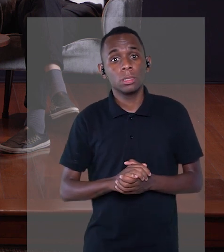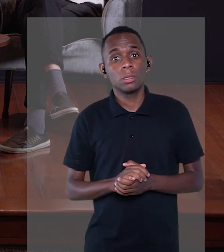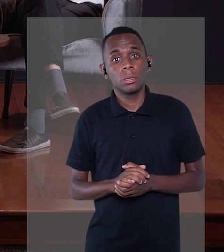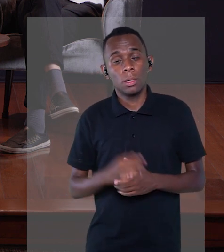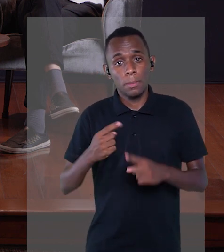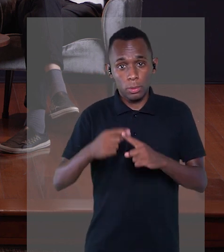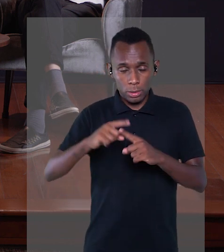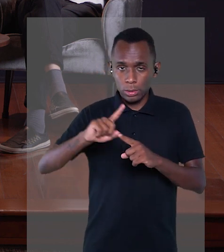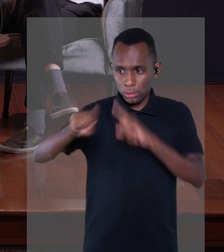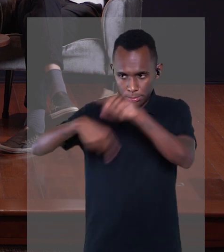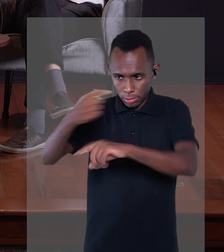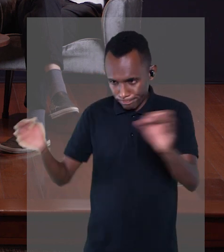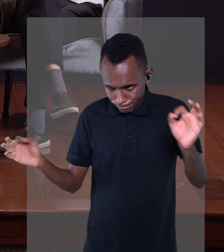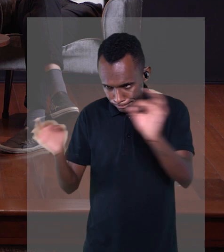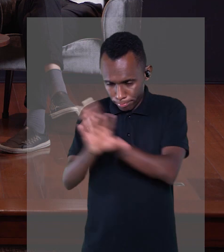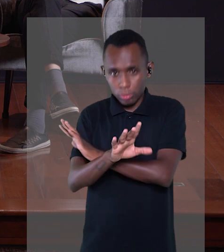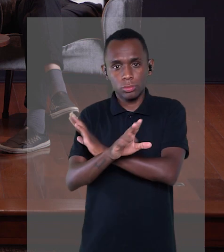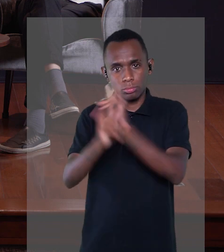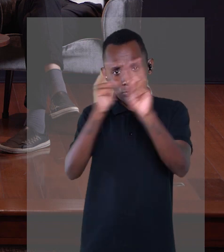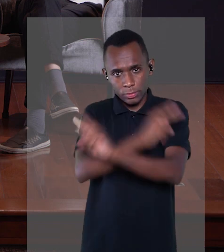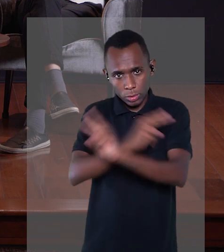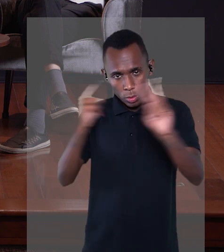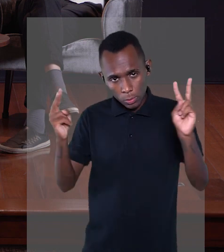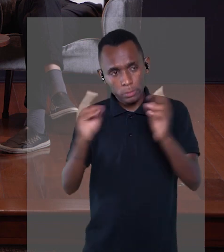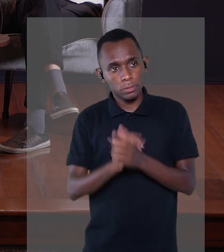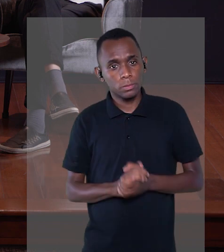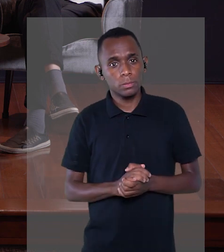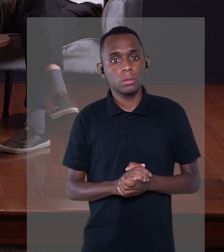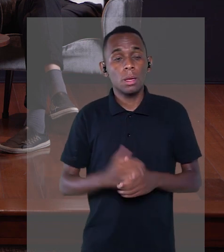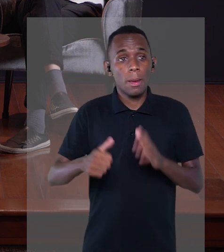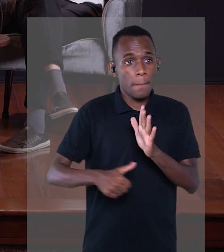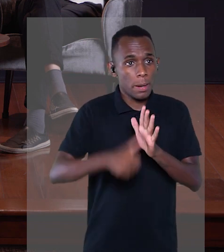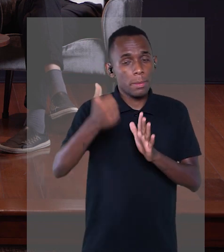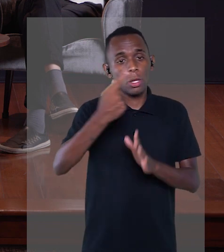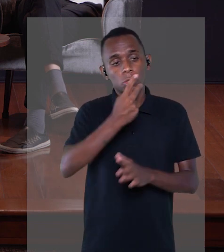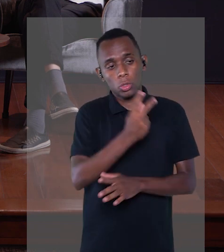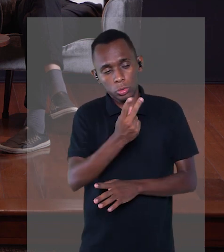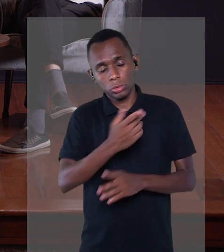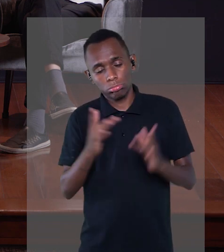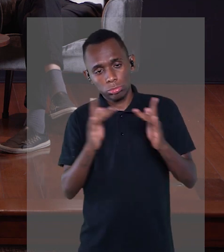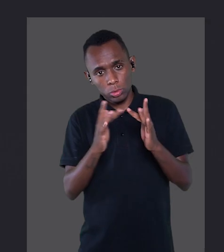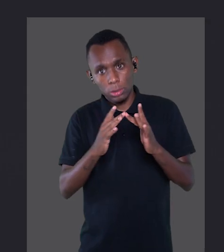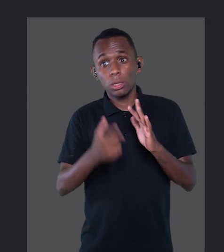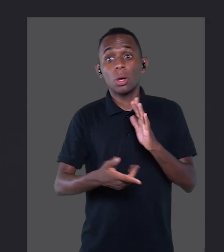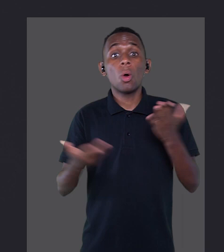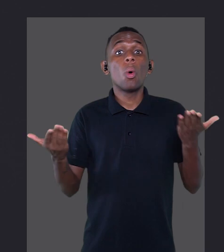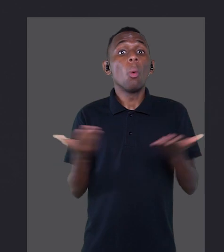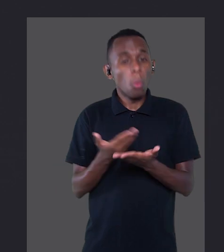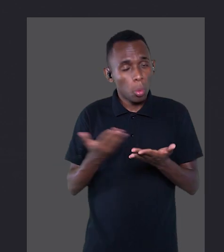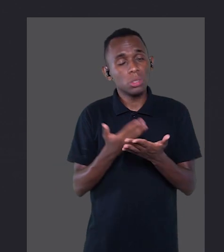Depois desse processo todo, era tudo remoto, né? E é a primeira vez que a gente está se encontrando, nos encontramos